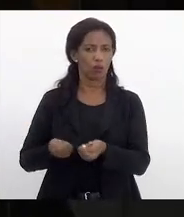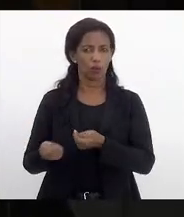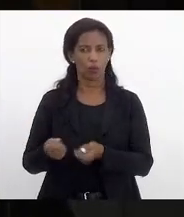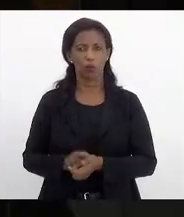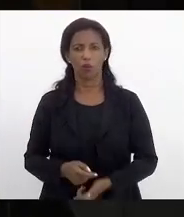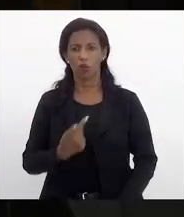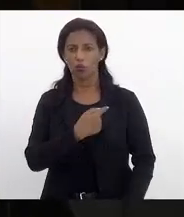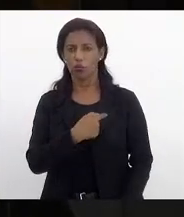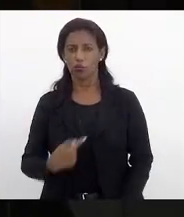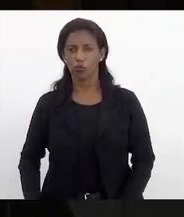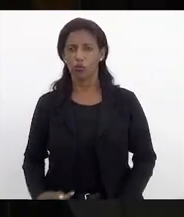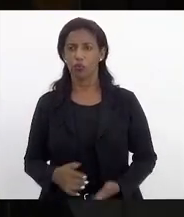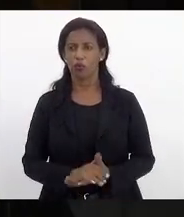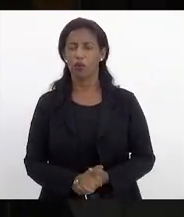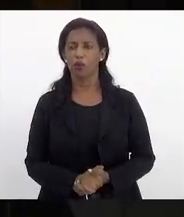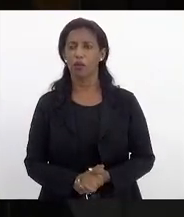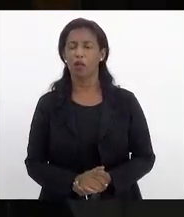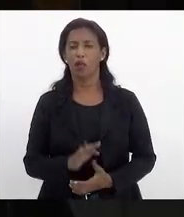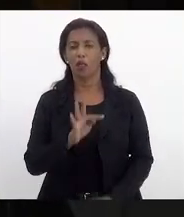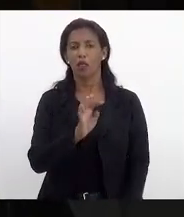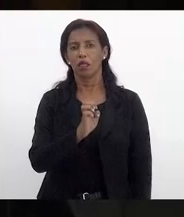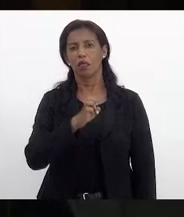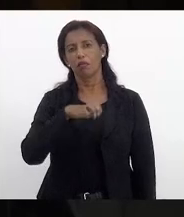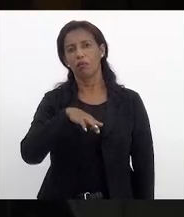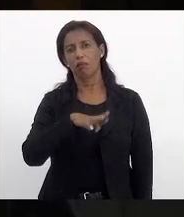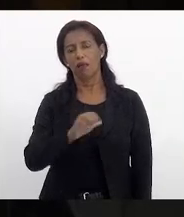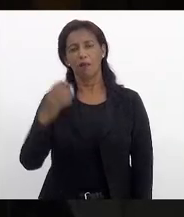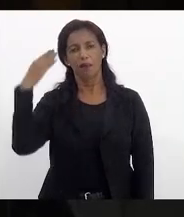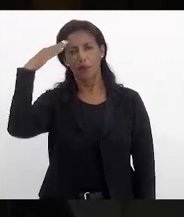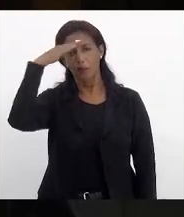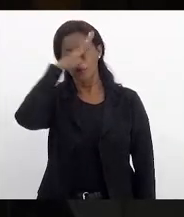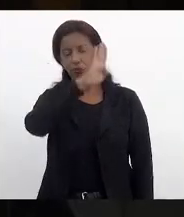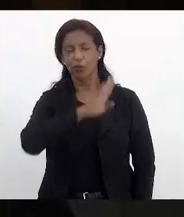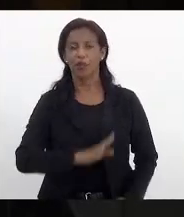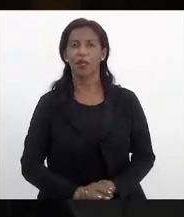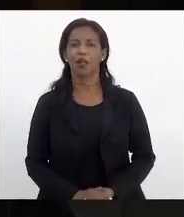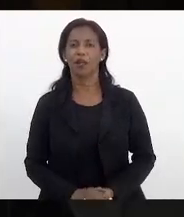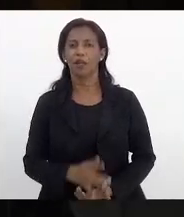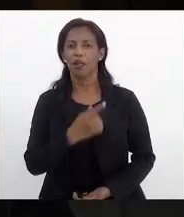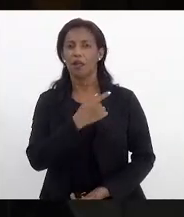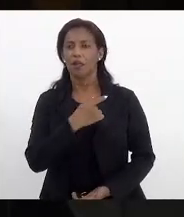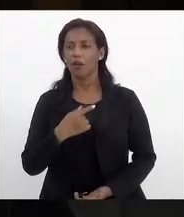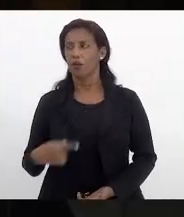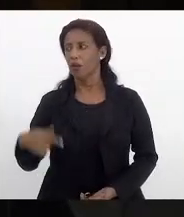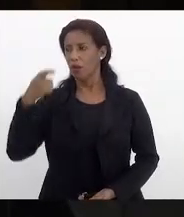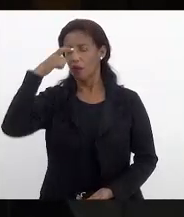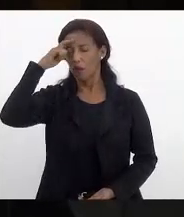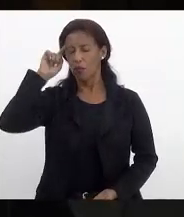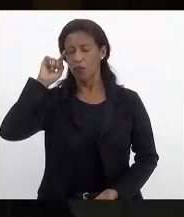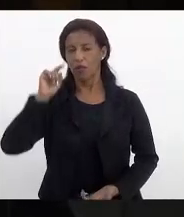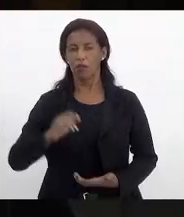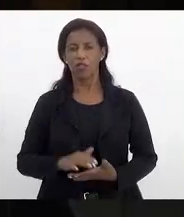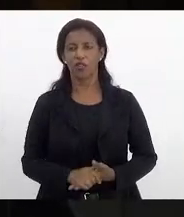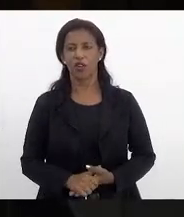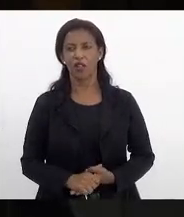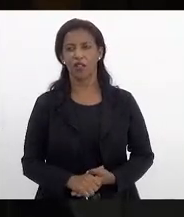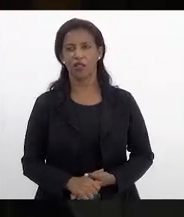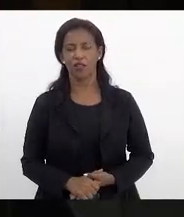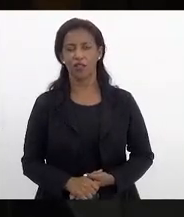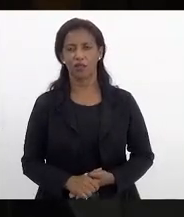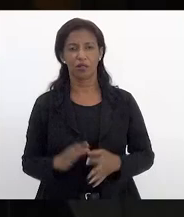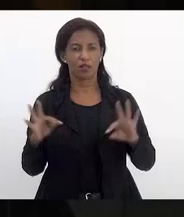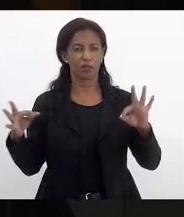dos governos Temer, Bolsonaro e Cláudio Castro. Temos que nominar